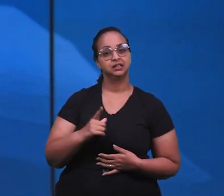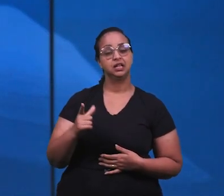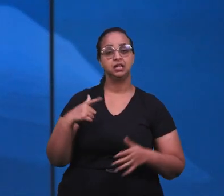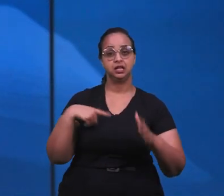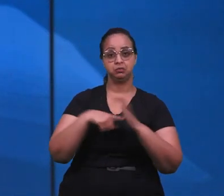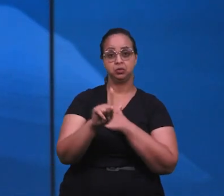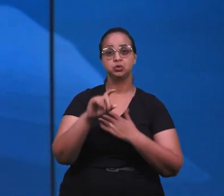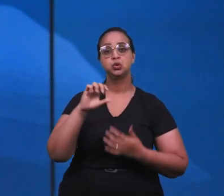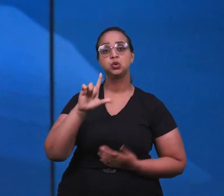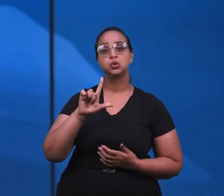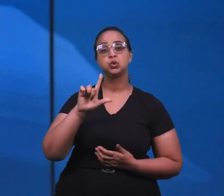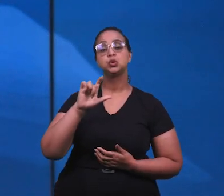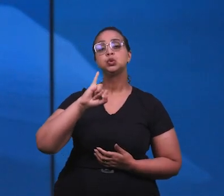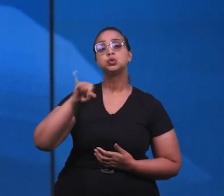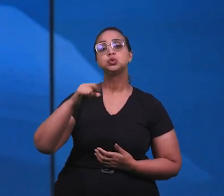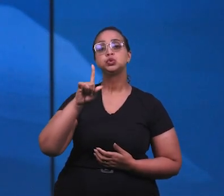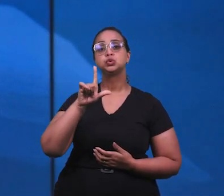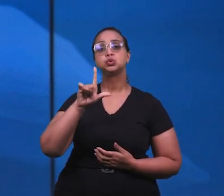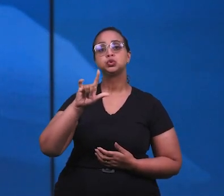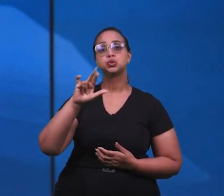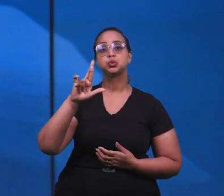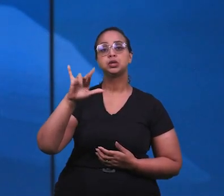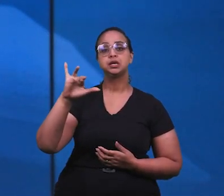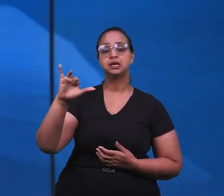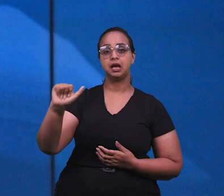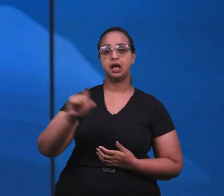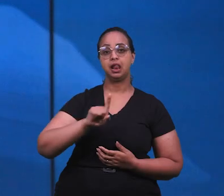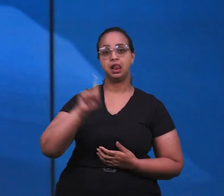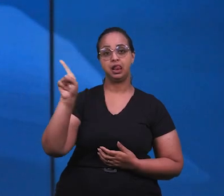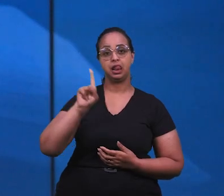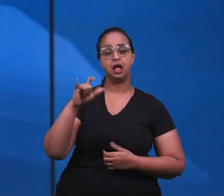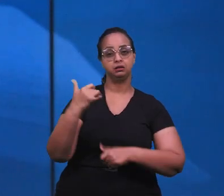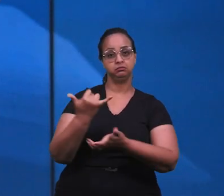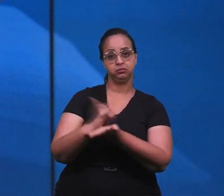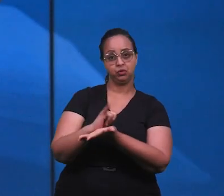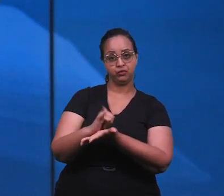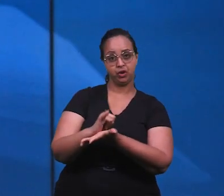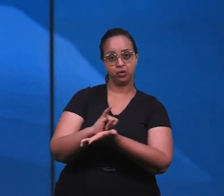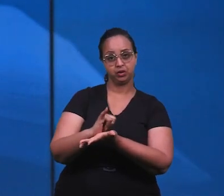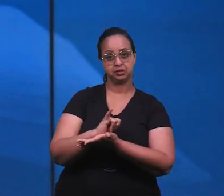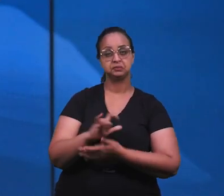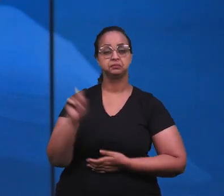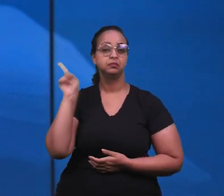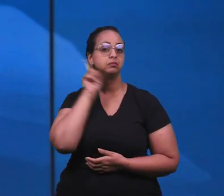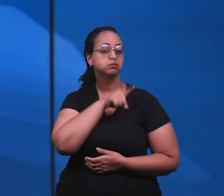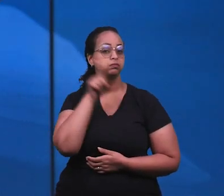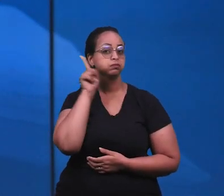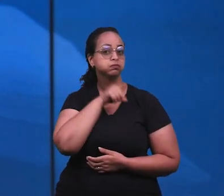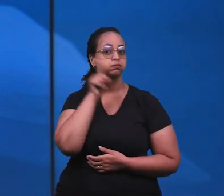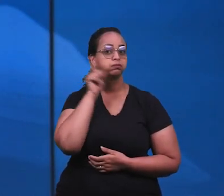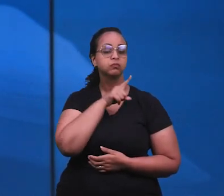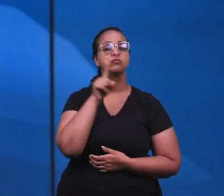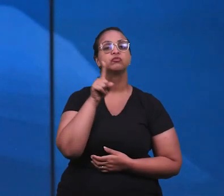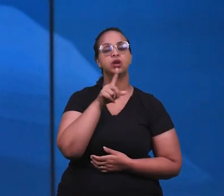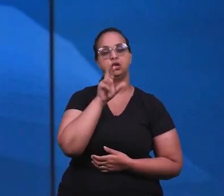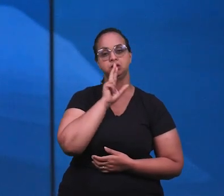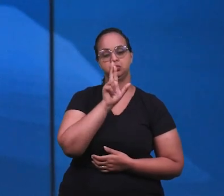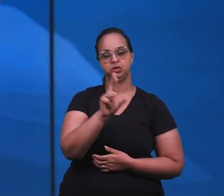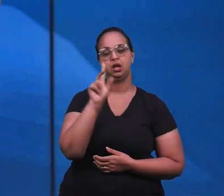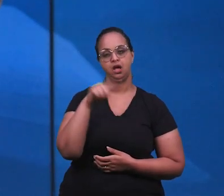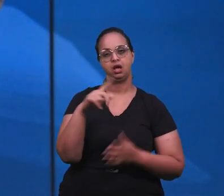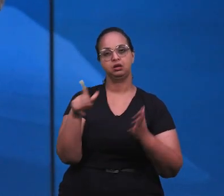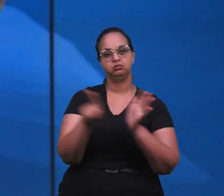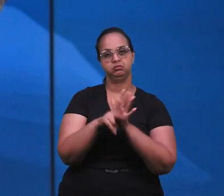Júlia Fraga. Ela é do grupo de senhoras da nossa igreja lá em Nova York, nos Estados Unidos. A Júlia, em língua portuguesa, ela é